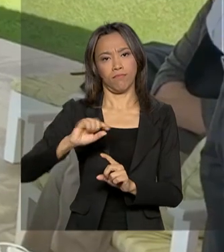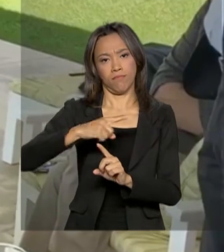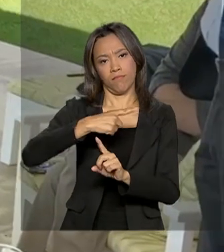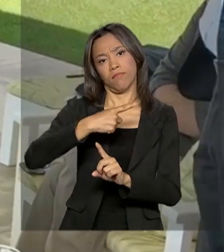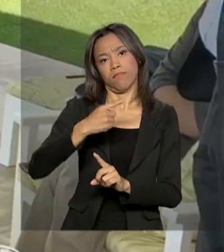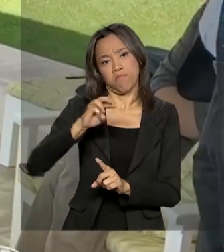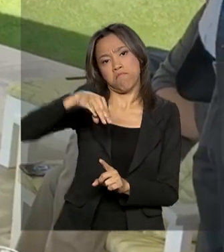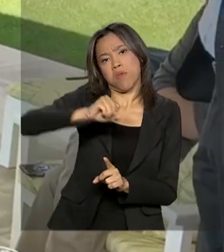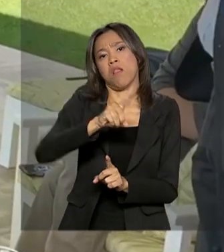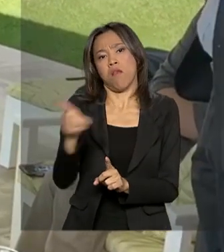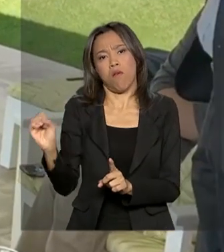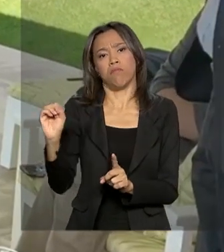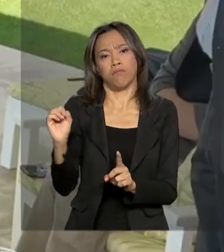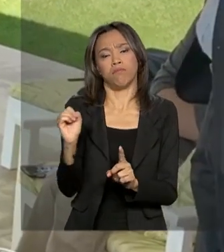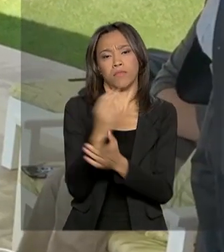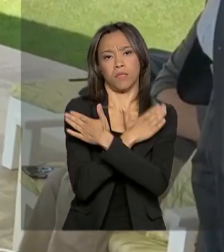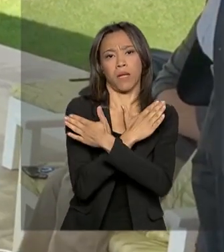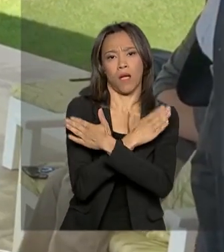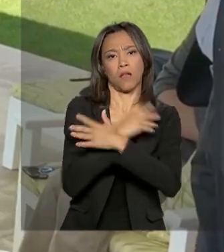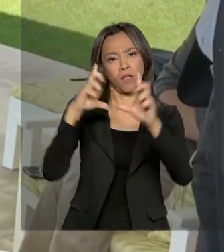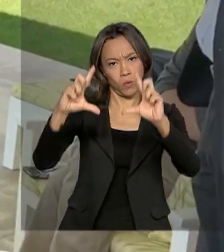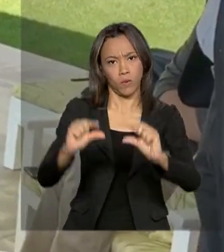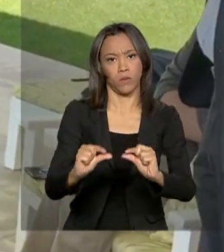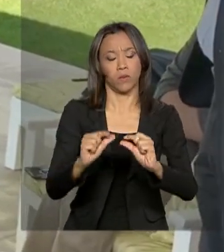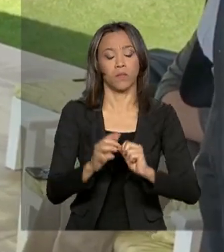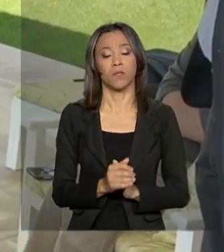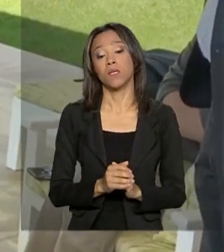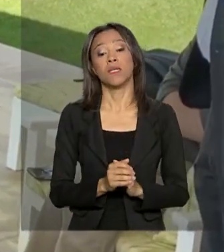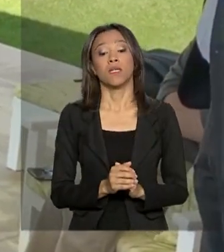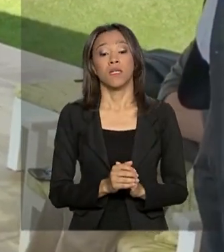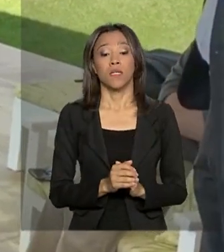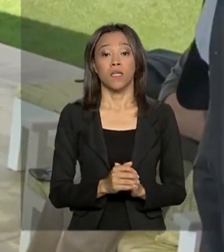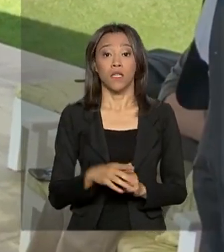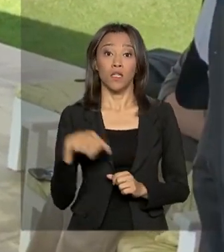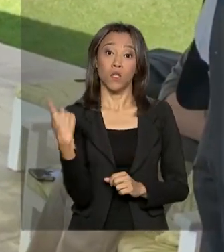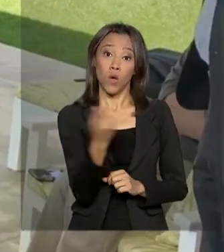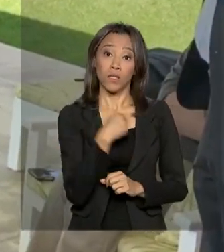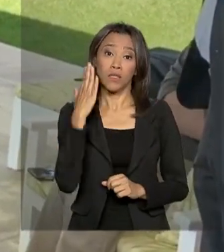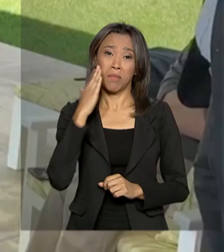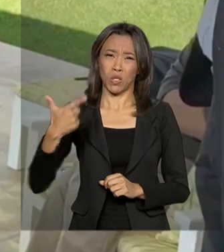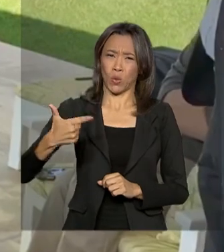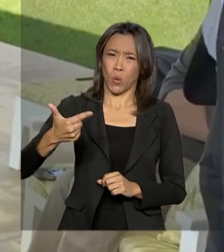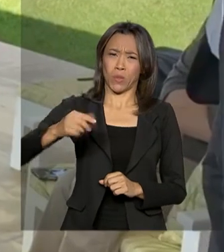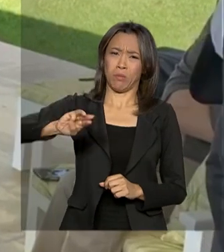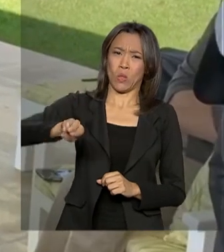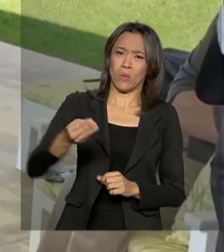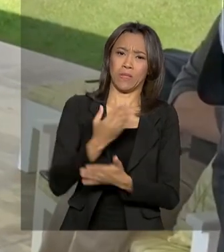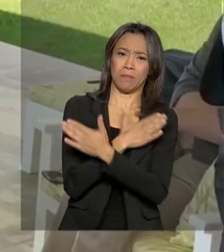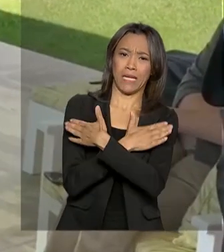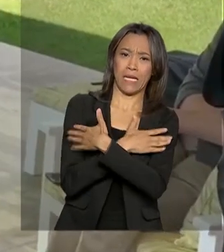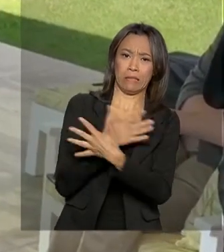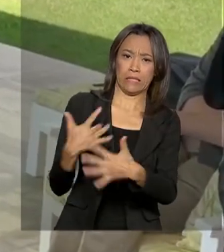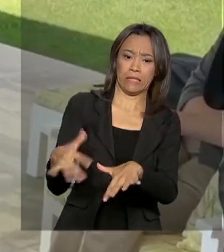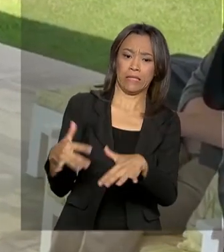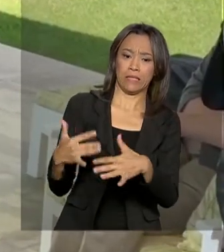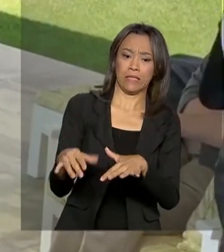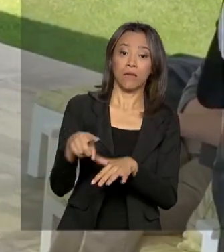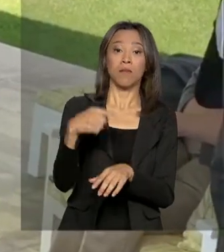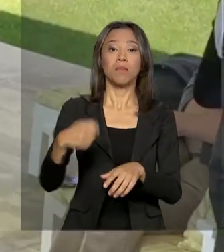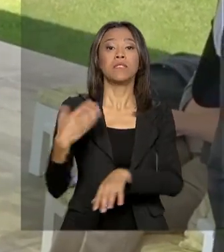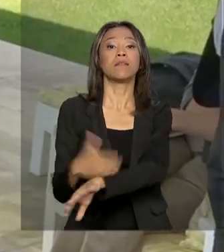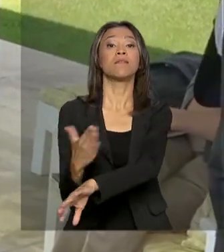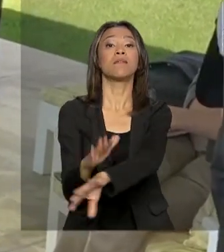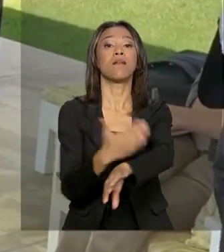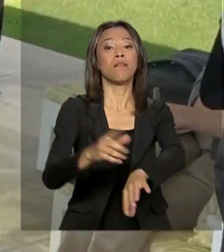dá para mudar de uma hora para outra. Você tem que analisar também, nesses 12 milhões de empregados que estão no momento, a qualificação de cada